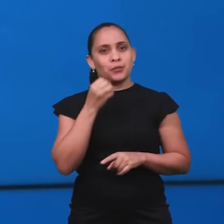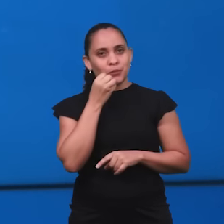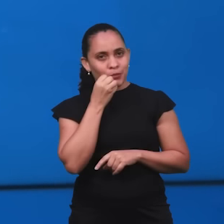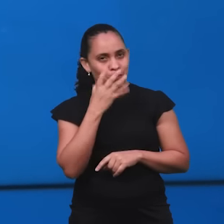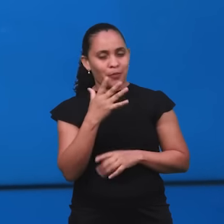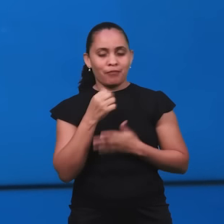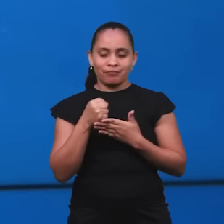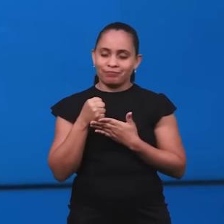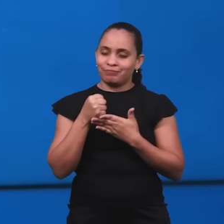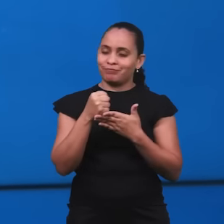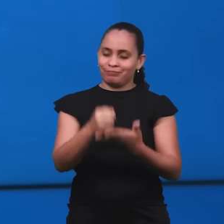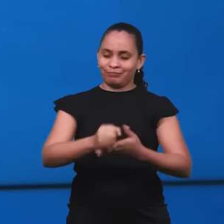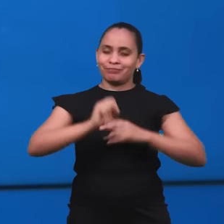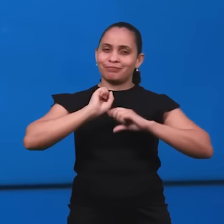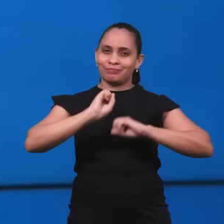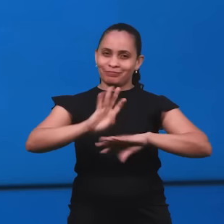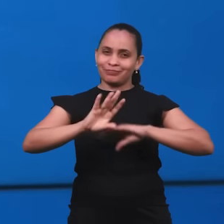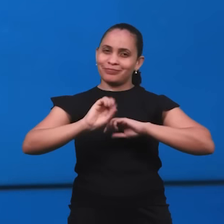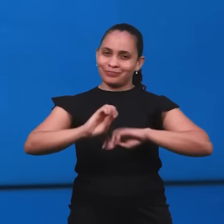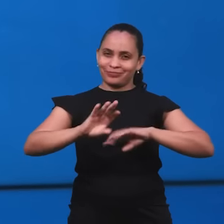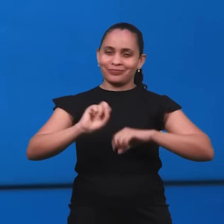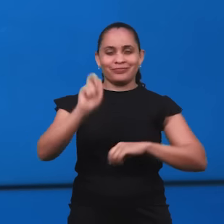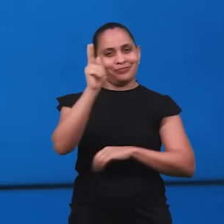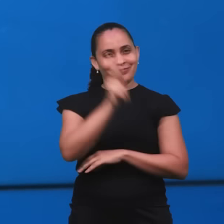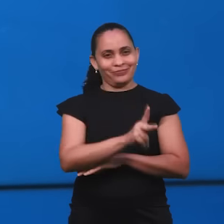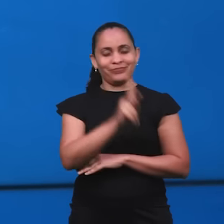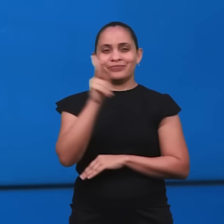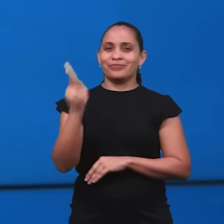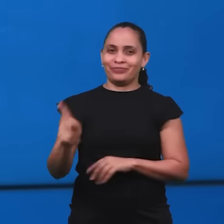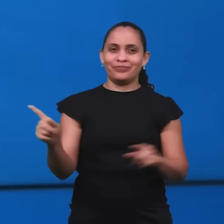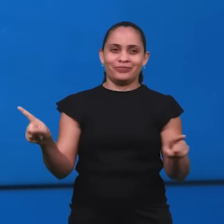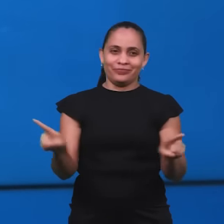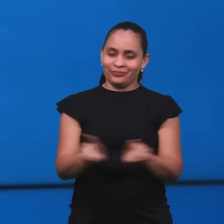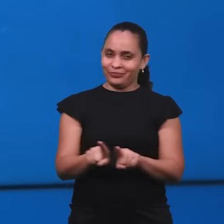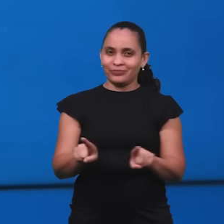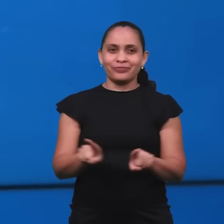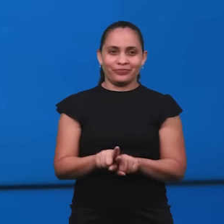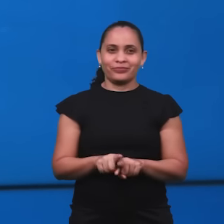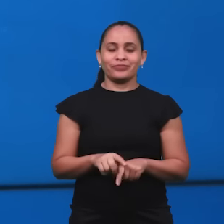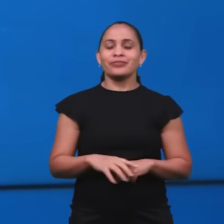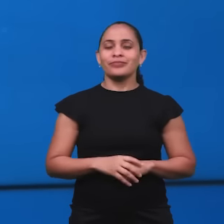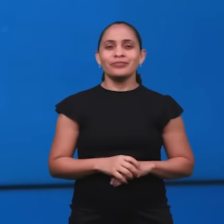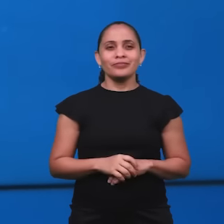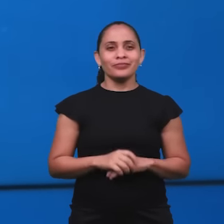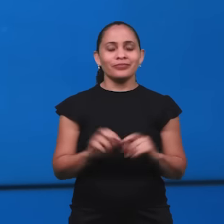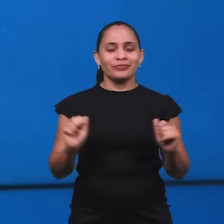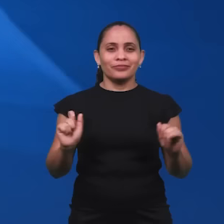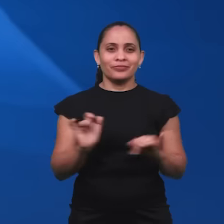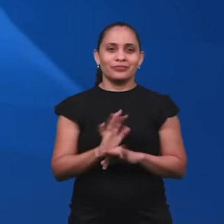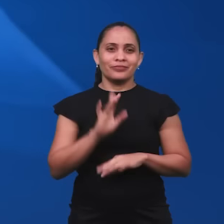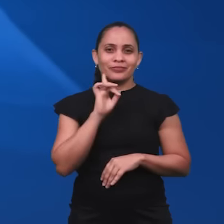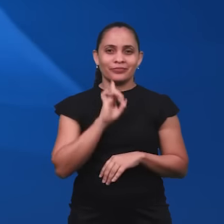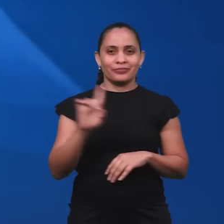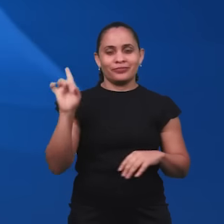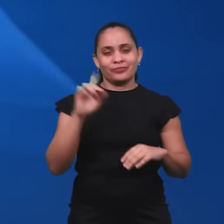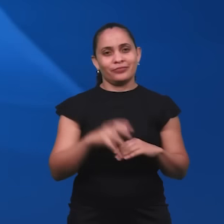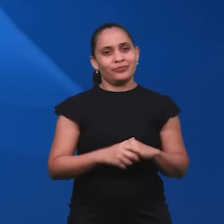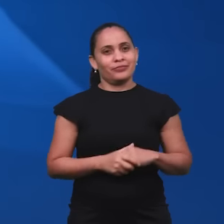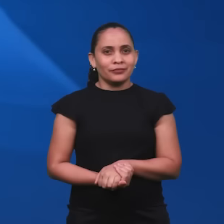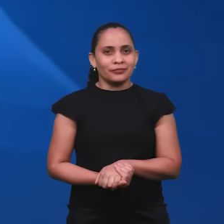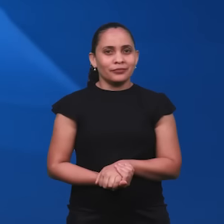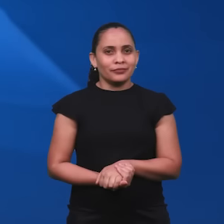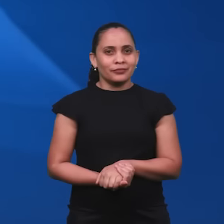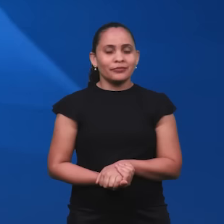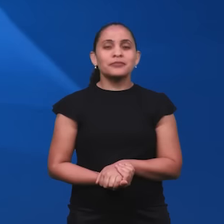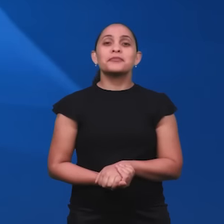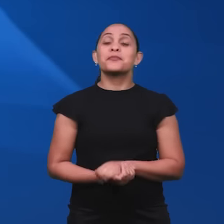bem ensinado pelos nossos professores, né, e professoras dessa classe. Louvado seja o nome do Senhor. Então, irmãos, chegando ao